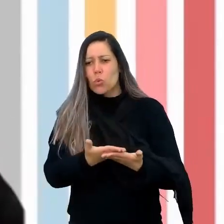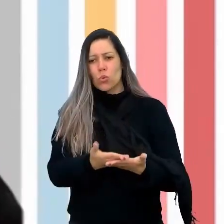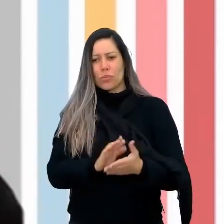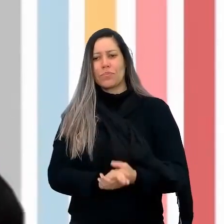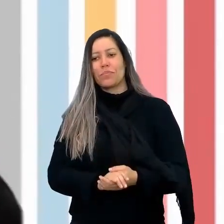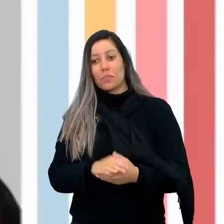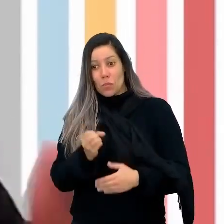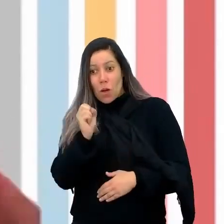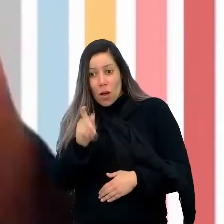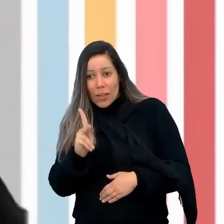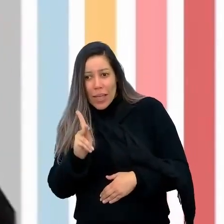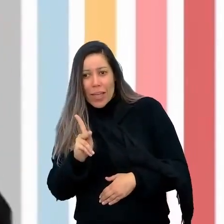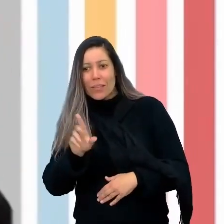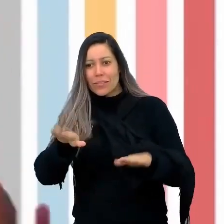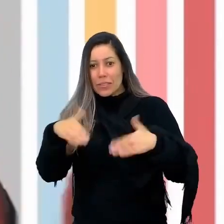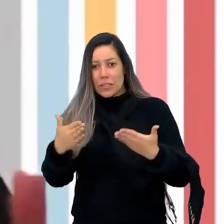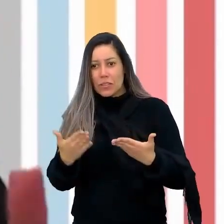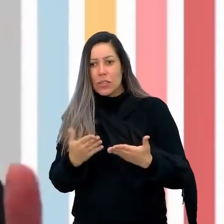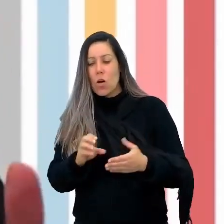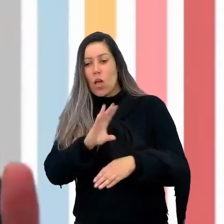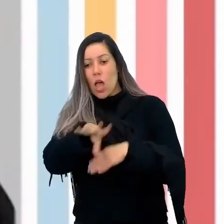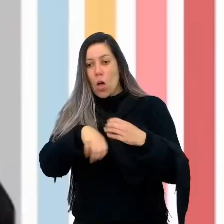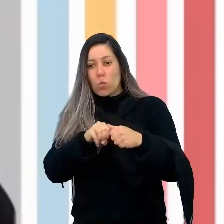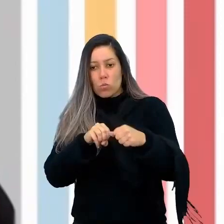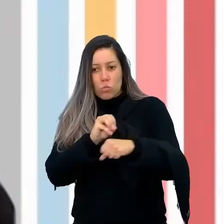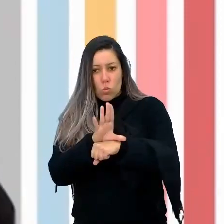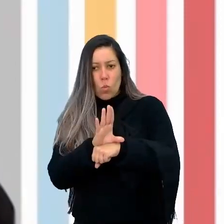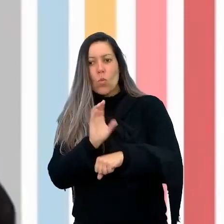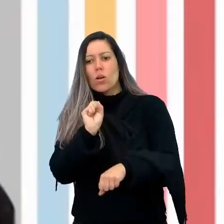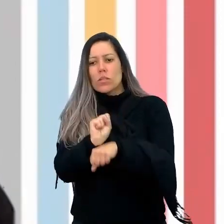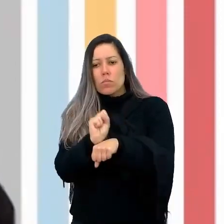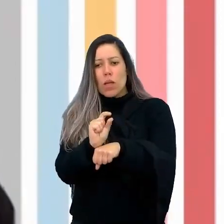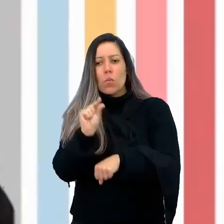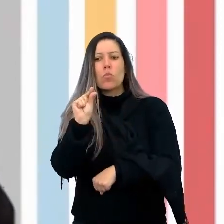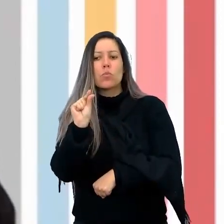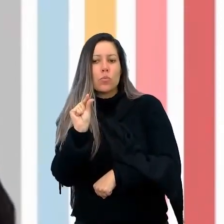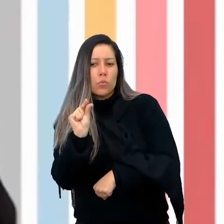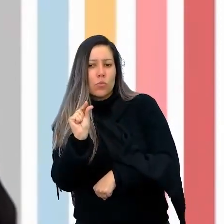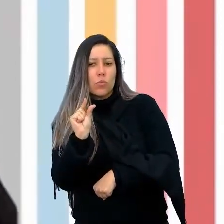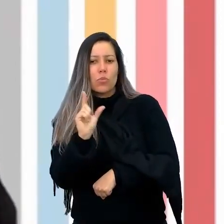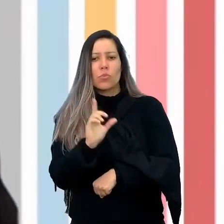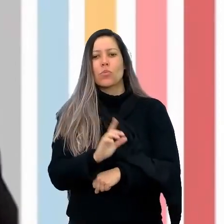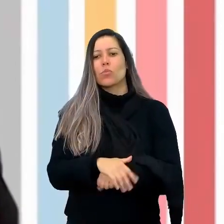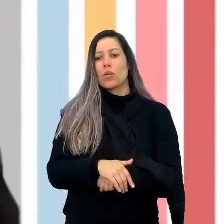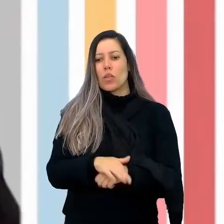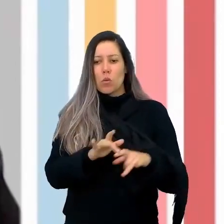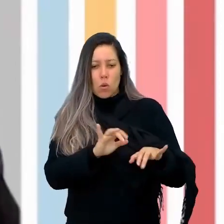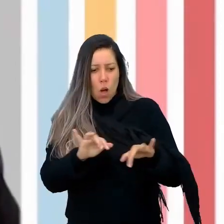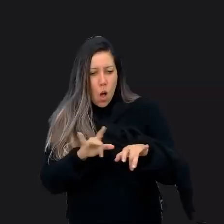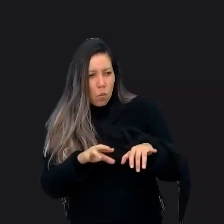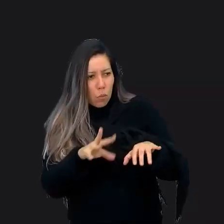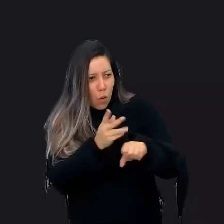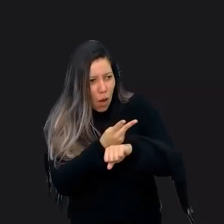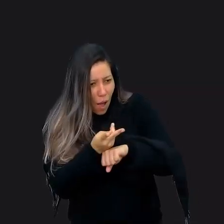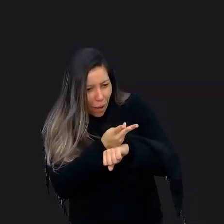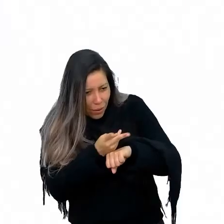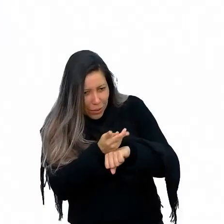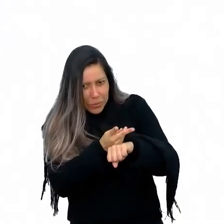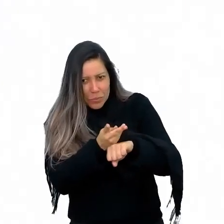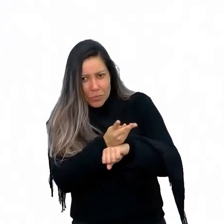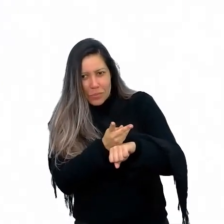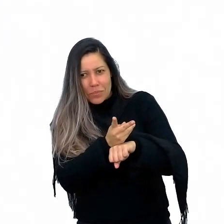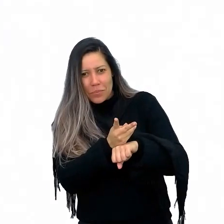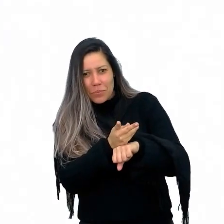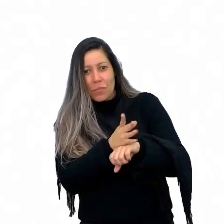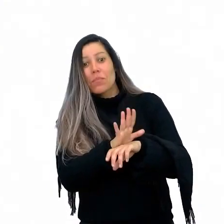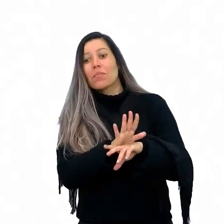Eu vou compartilhar minha tela com vocês. Peço só um instantinho para que eu possa efetuar aqui o procedimento para